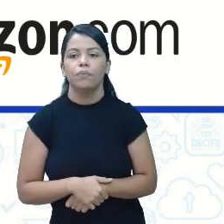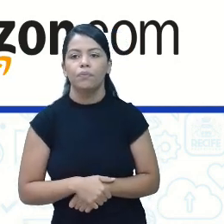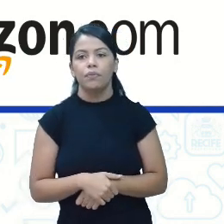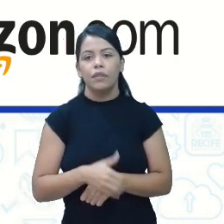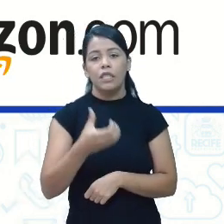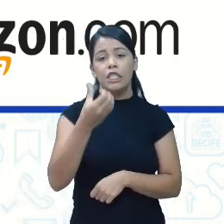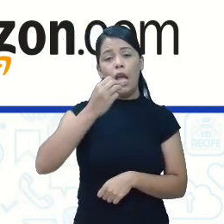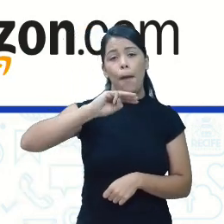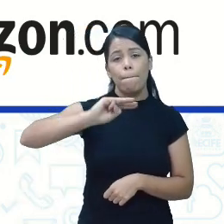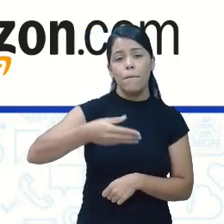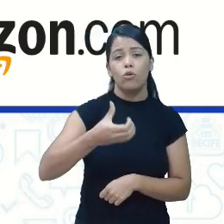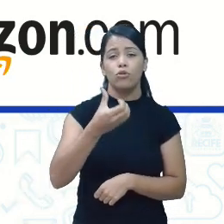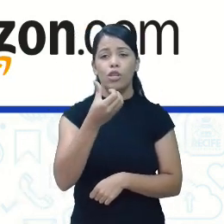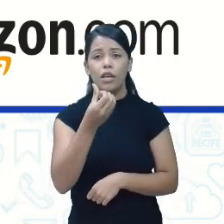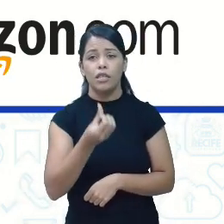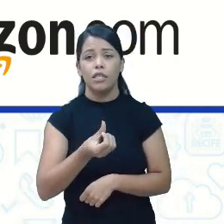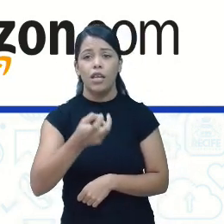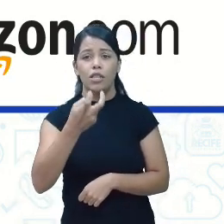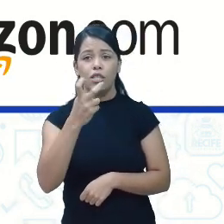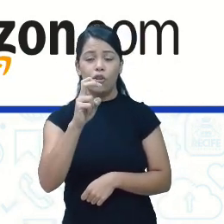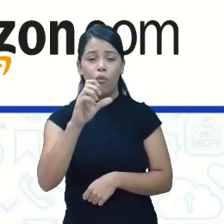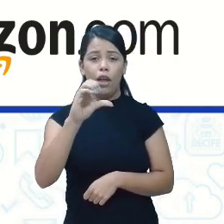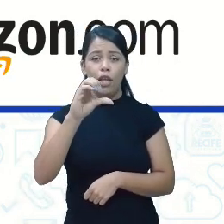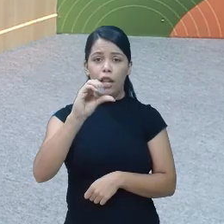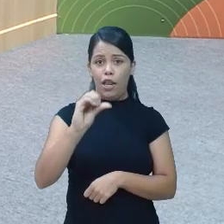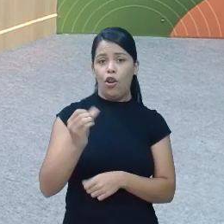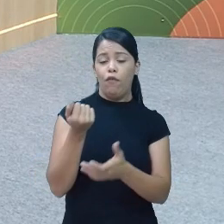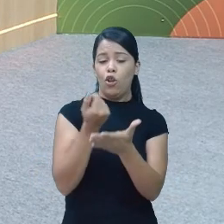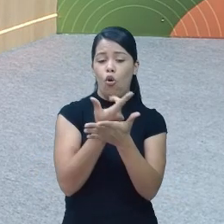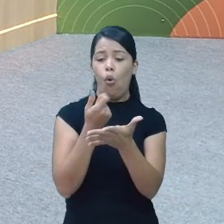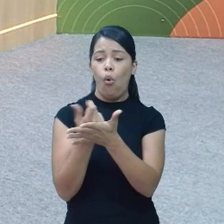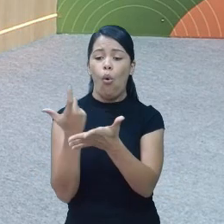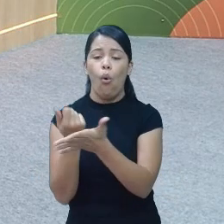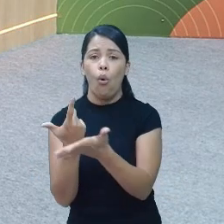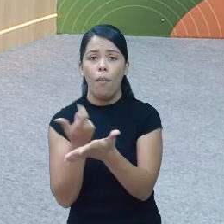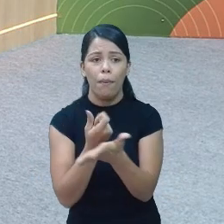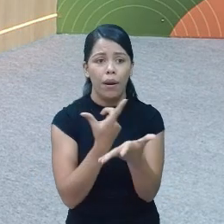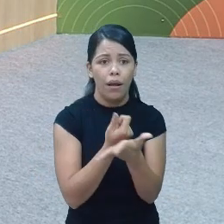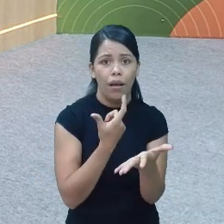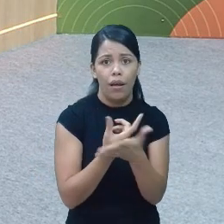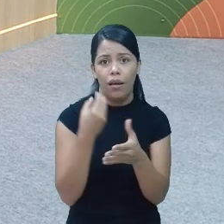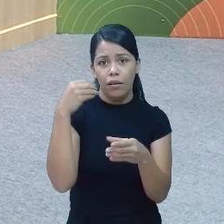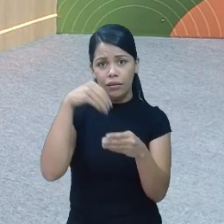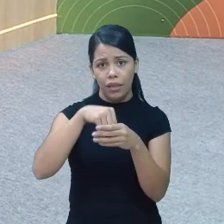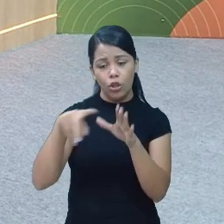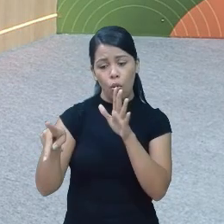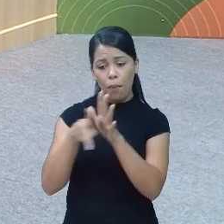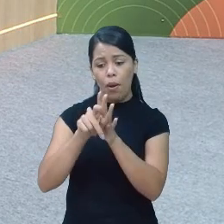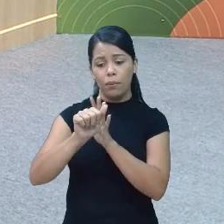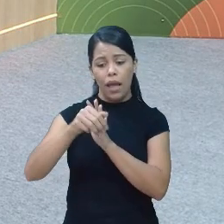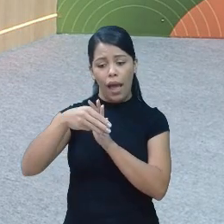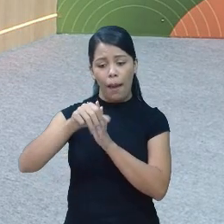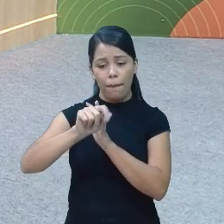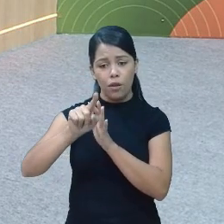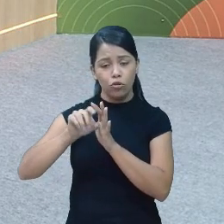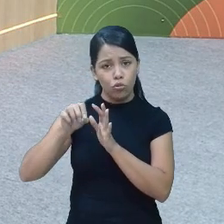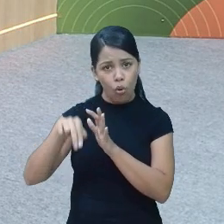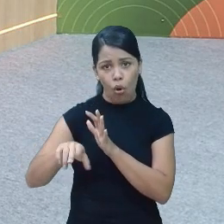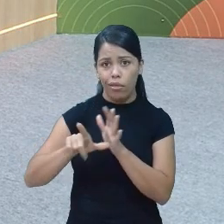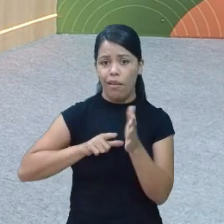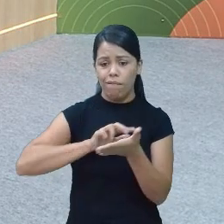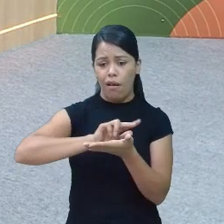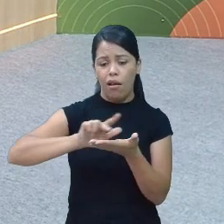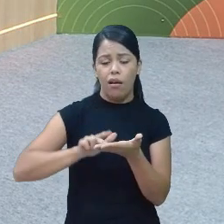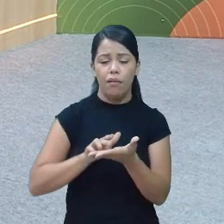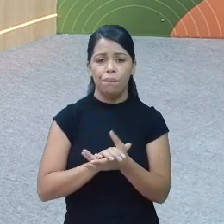6.654 encomendas na Amazon. Então a gente percebe o seguinte, que essas ideias que a gente trouxe aí, que essas